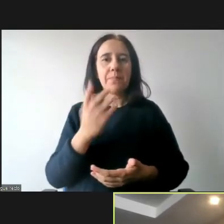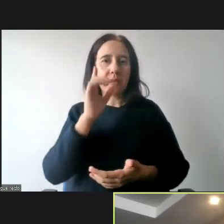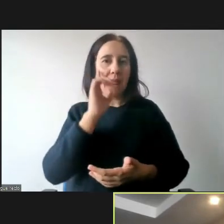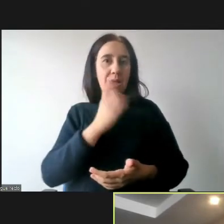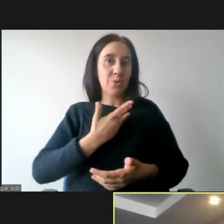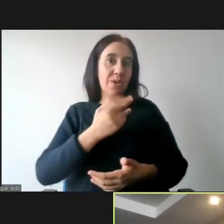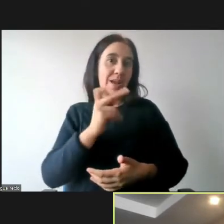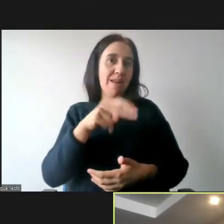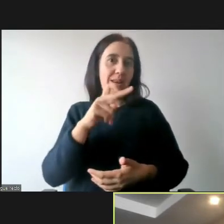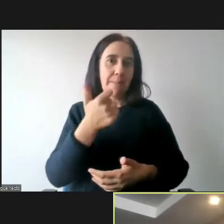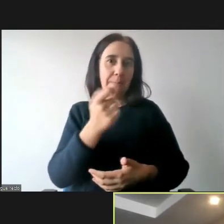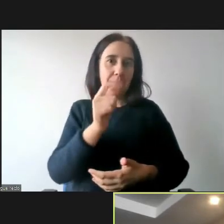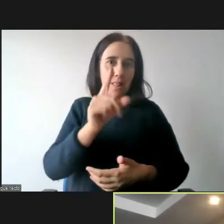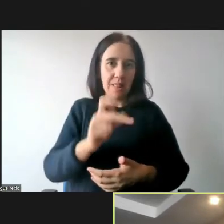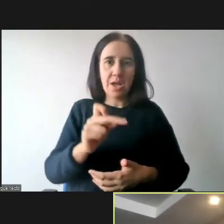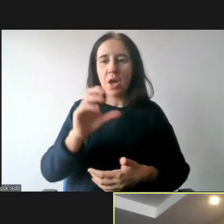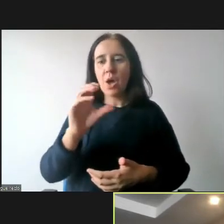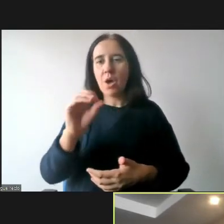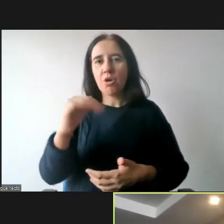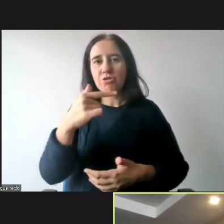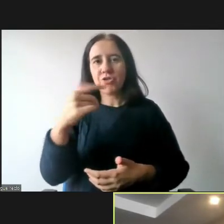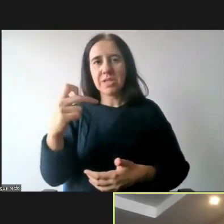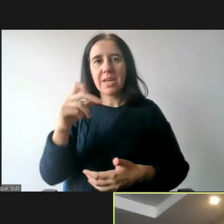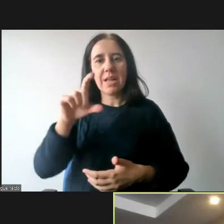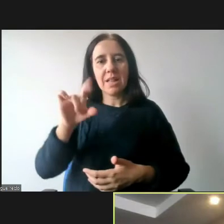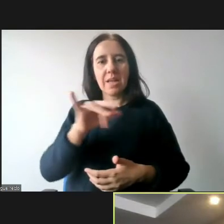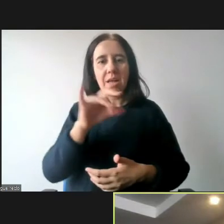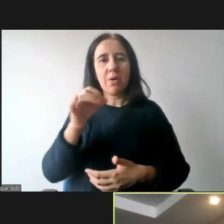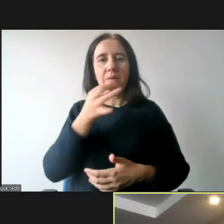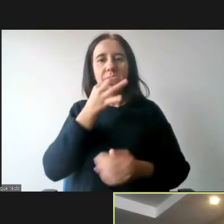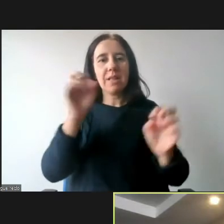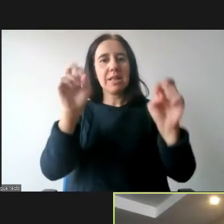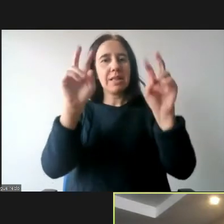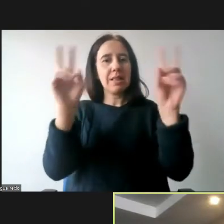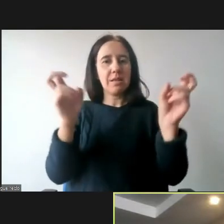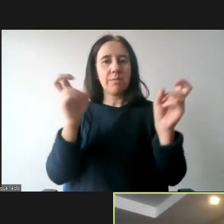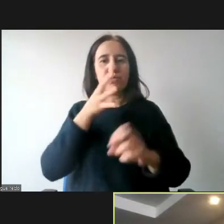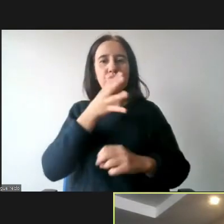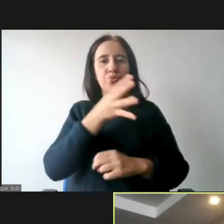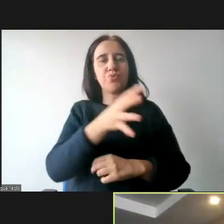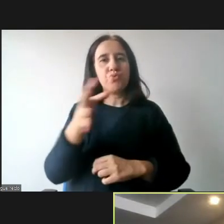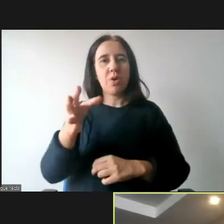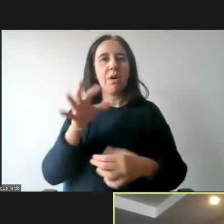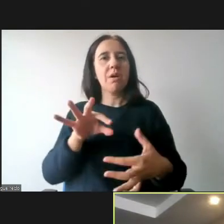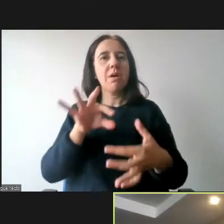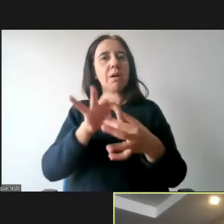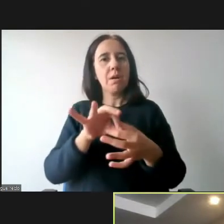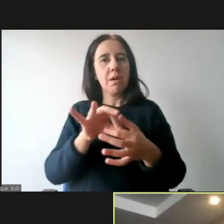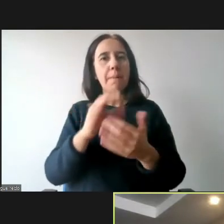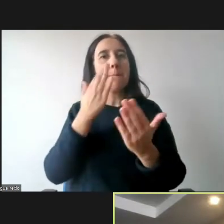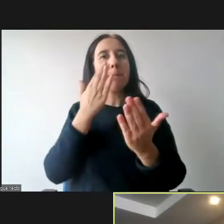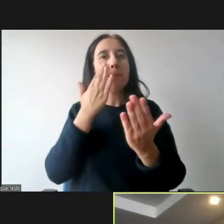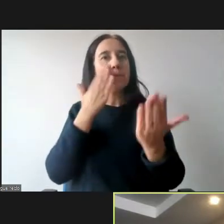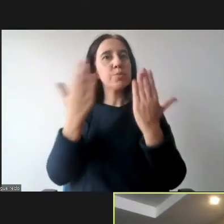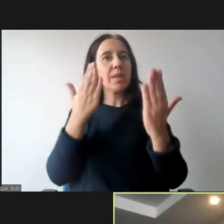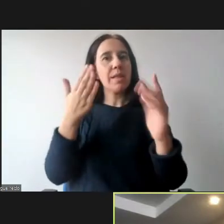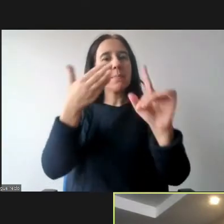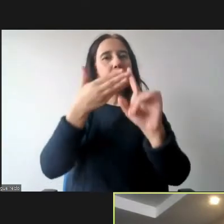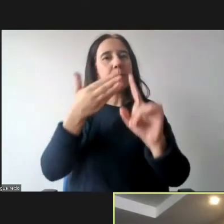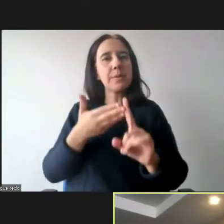doutora Anabela Costa Leão, que nos vai falar, portanto, sobre o tema referido e que tem a ver com o princípio da